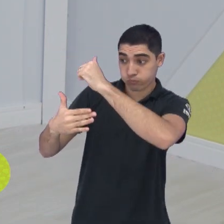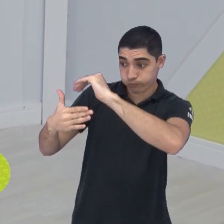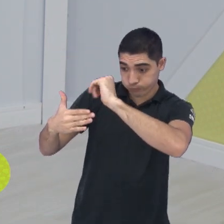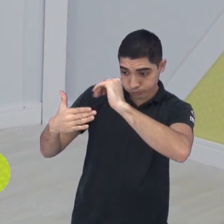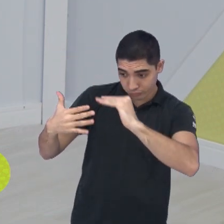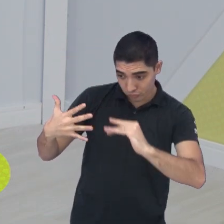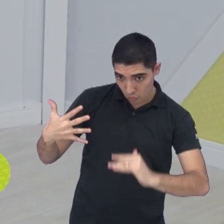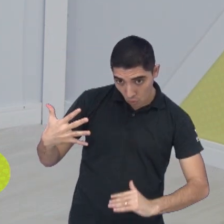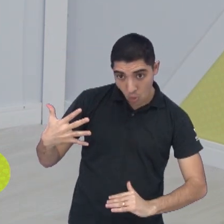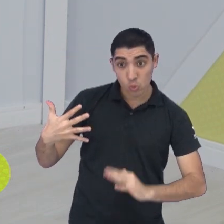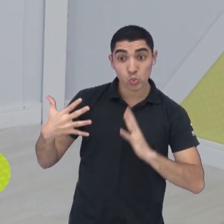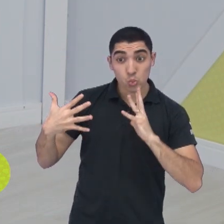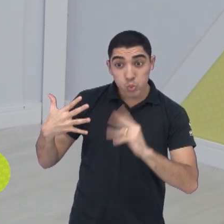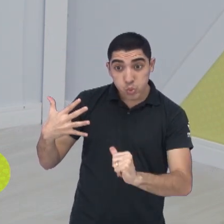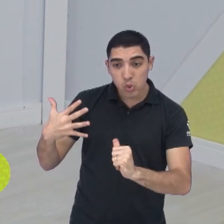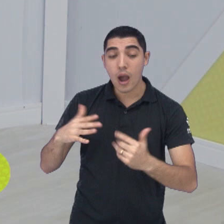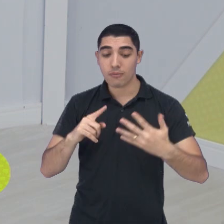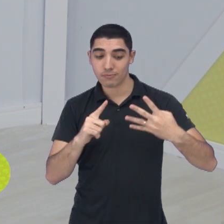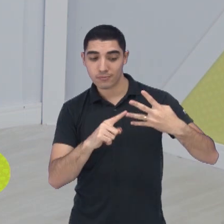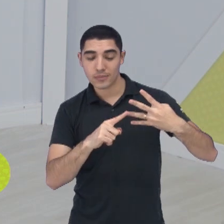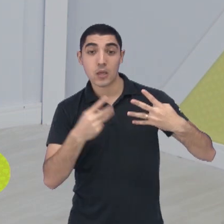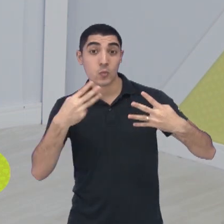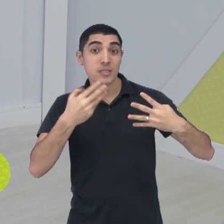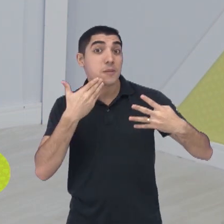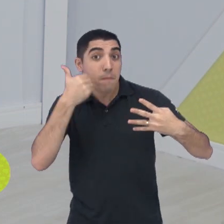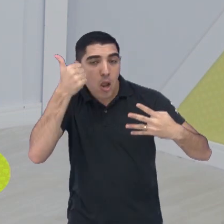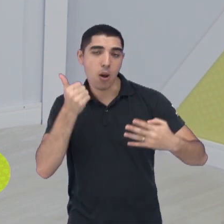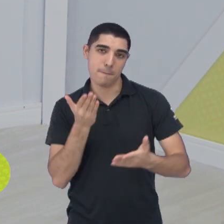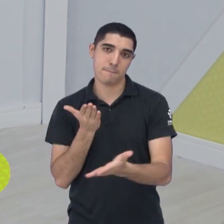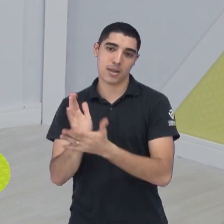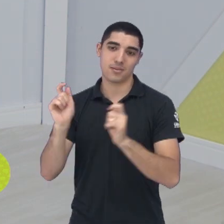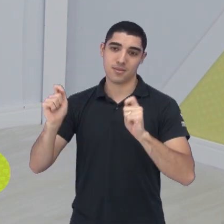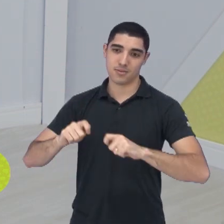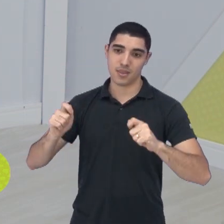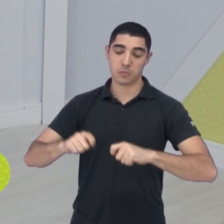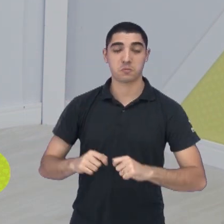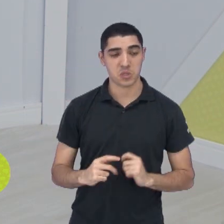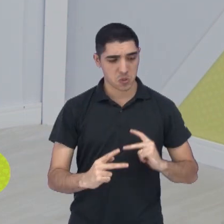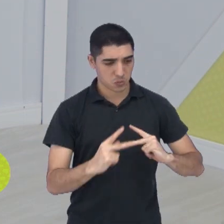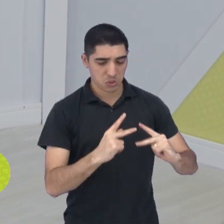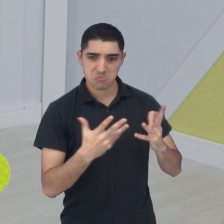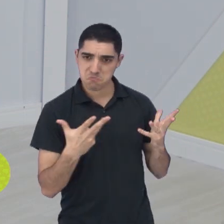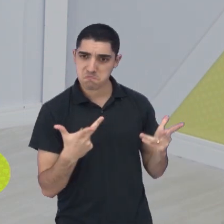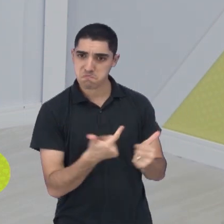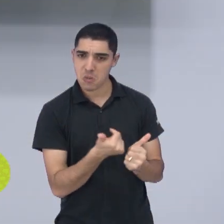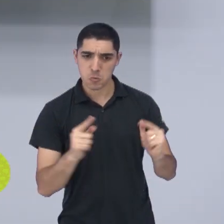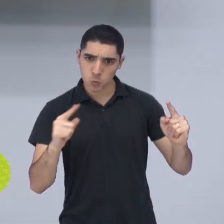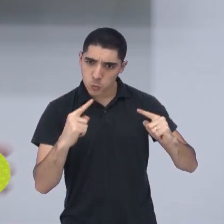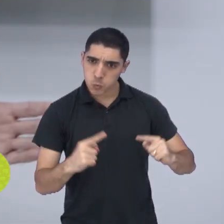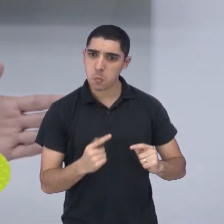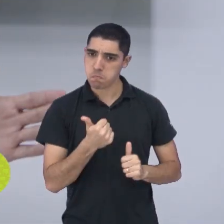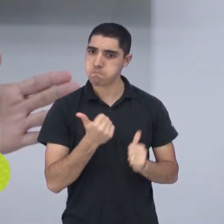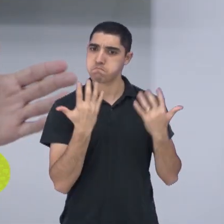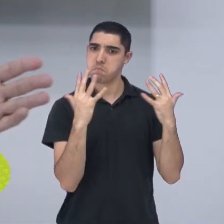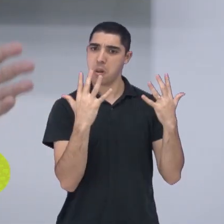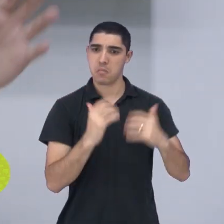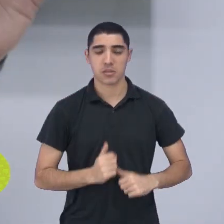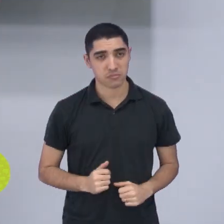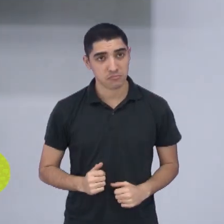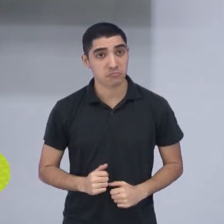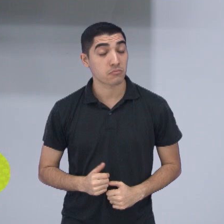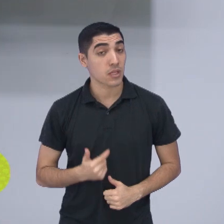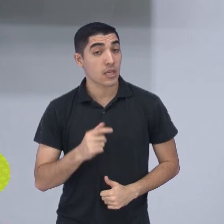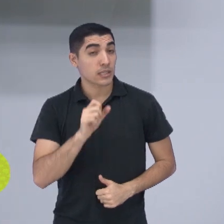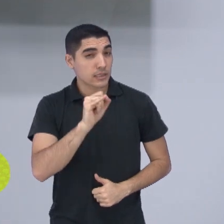os confrontos de oitavas de final. São José classificado, bela campanha, parabéns para os garotos do São José, Brunão. E ainda mesmo que não se